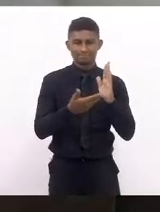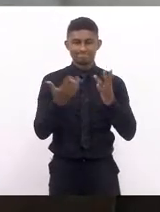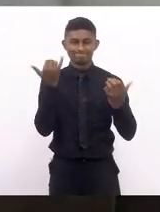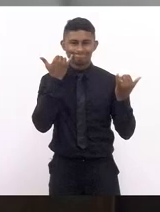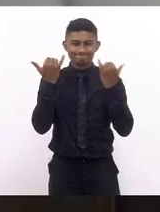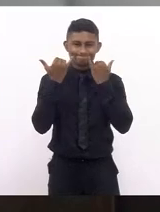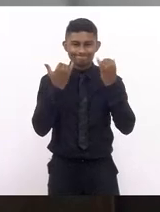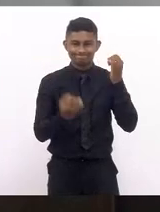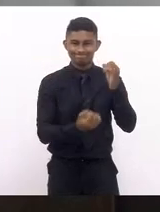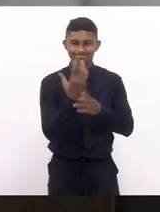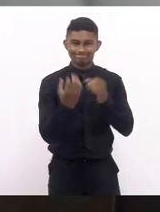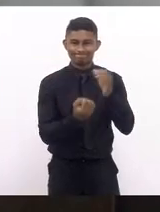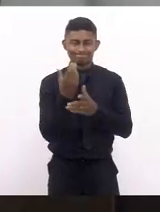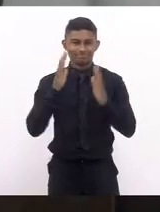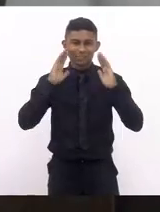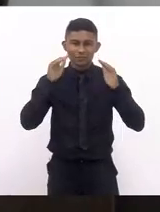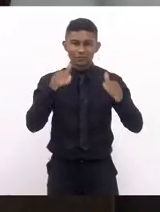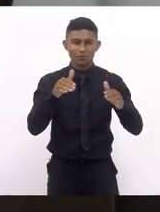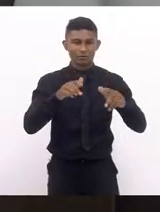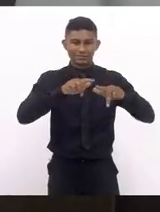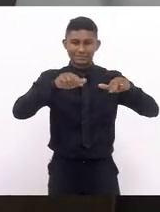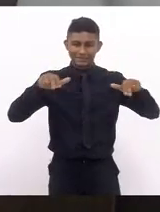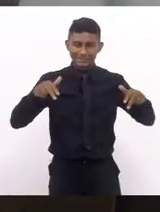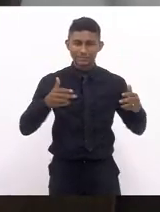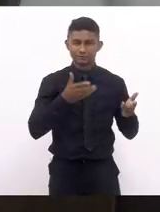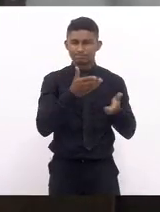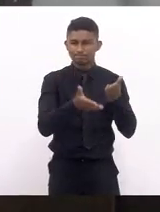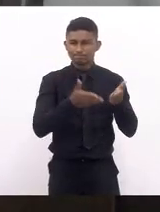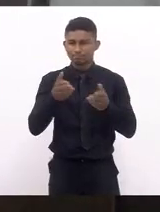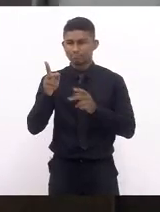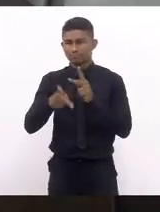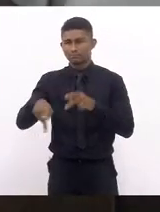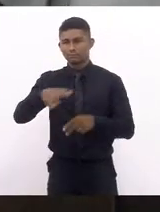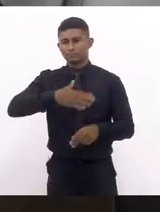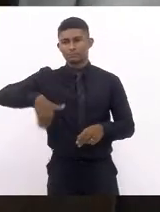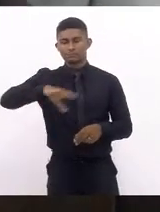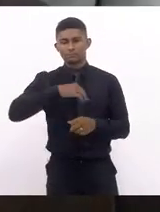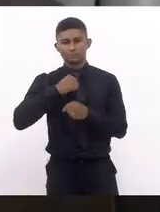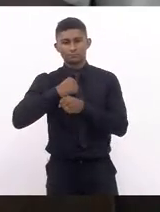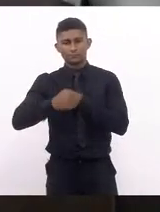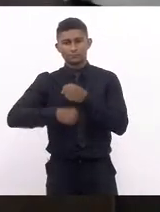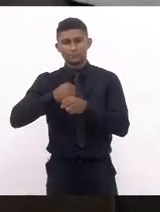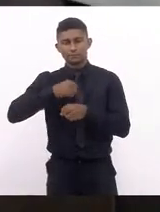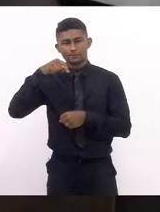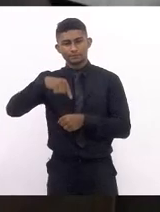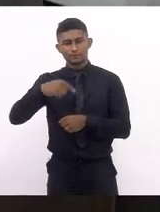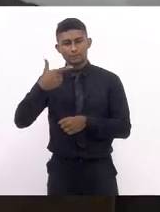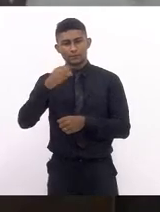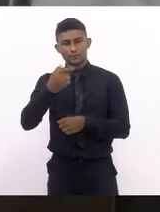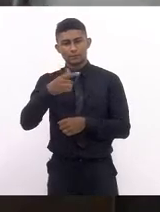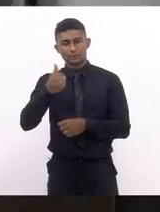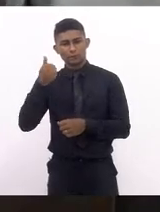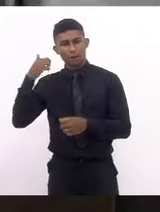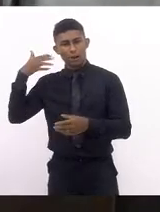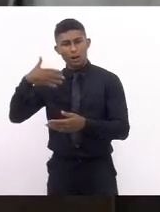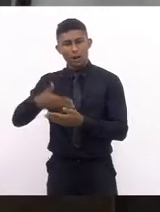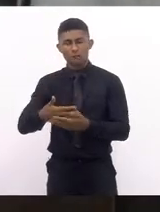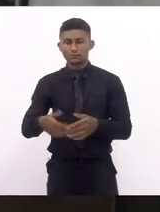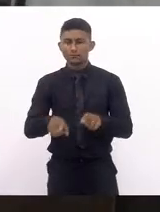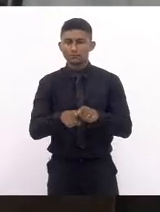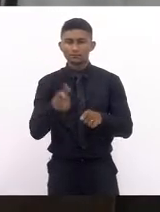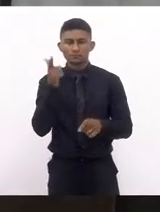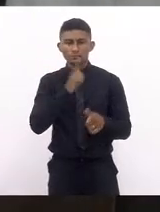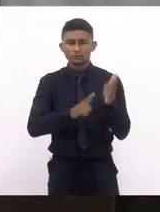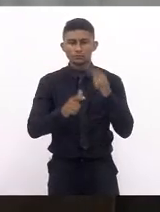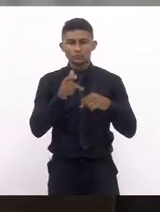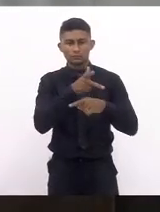informativos e com foco na prestação do serviço público estiveram presentes durante todo o ano de 2001 além deles foram também